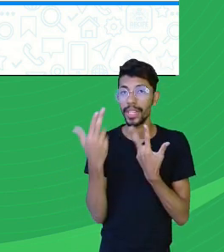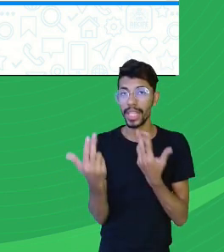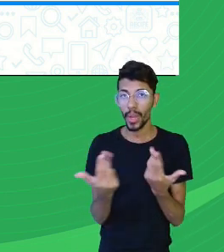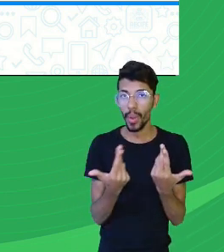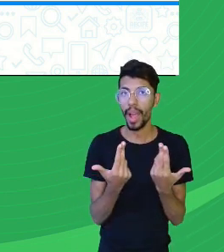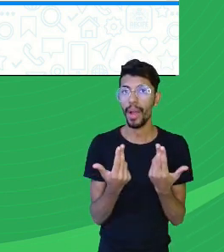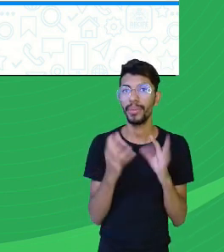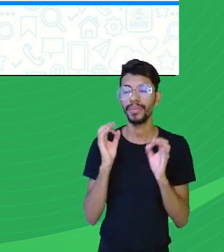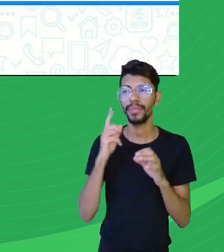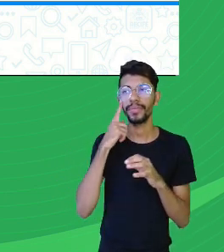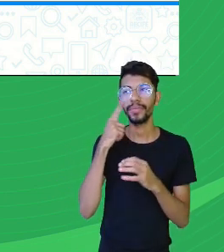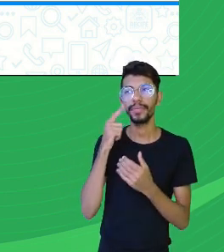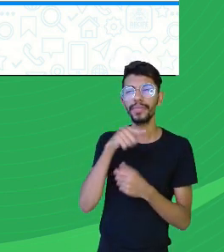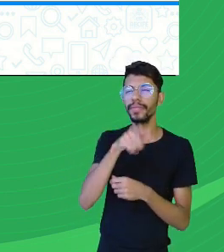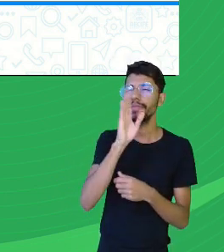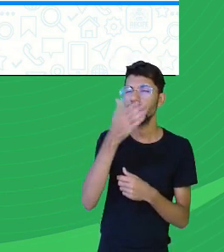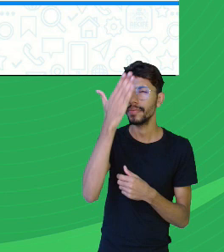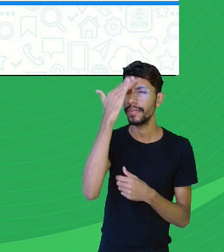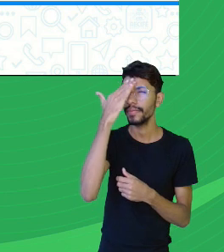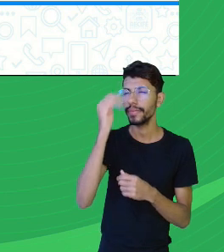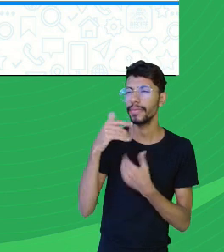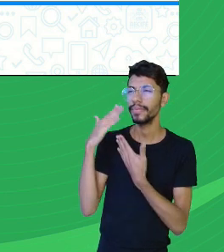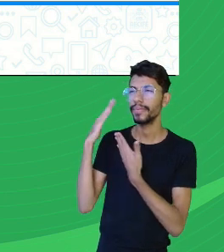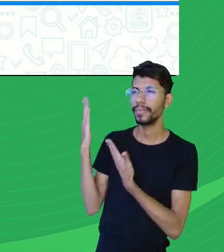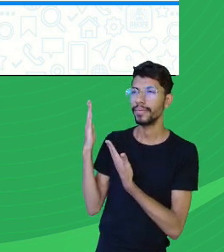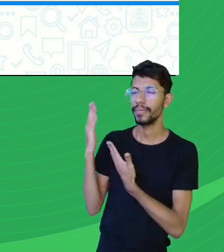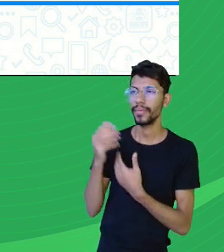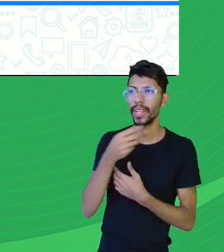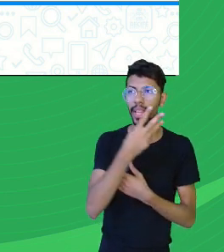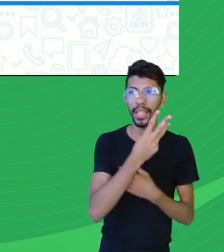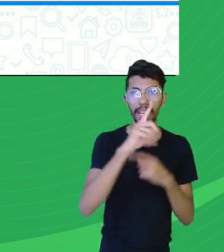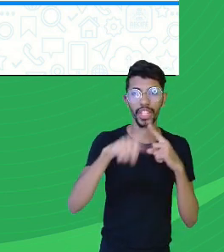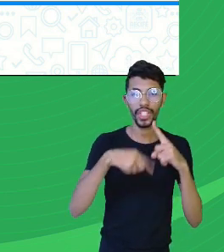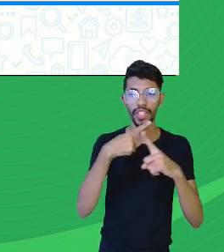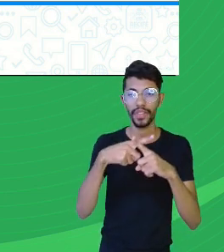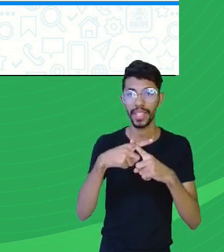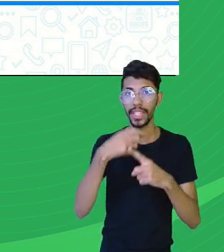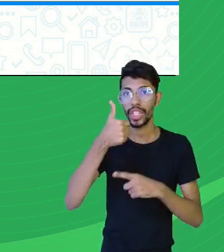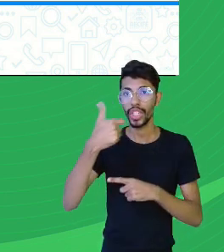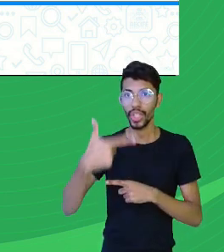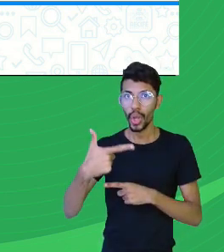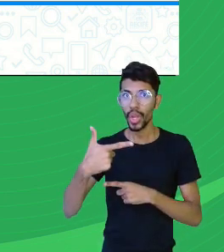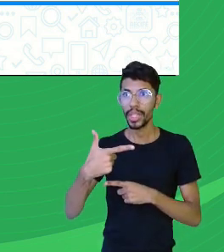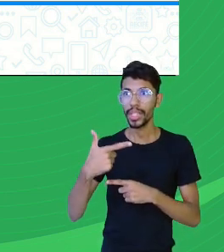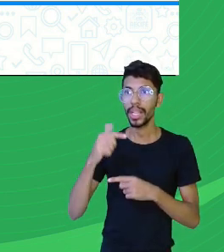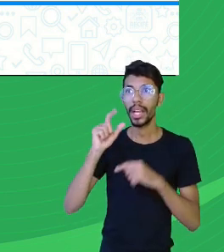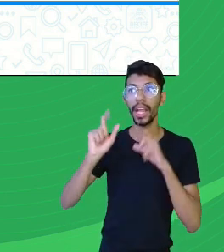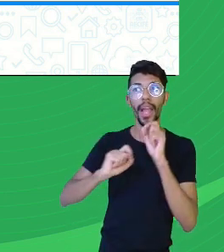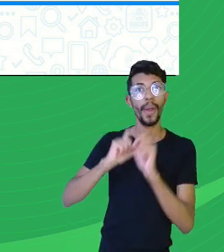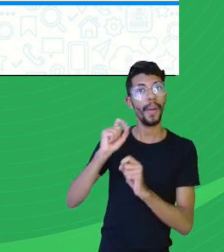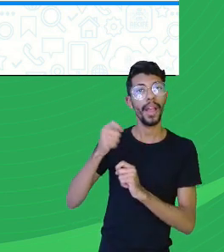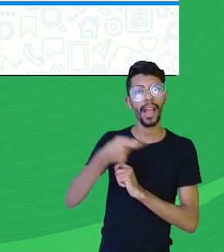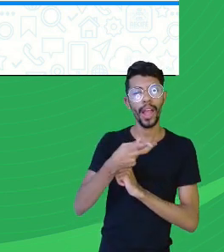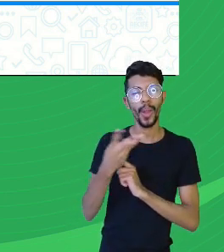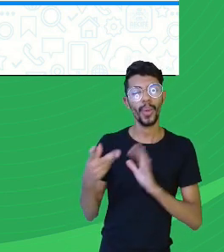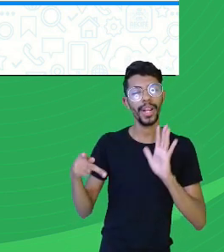Vocês já sabem. Olha bem, vamos ver? 3 vezes 12, que era a quantidade de bombons que está